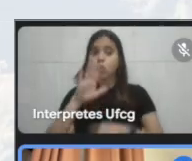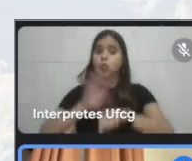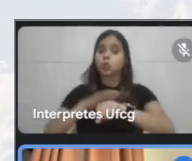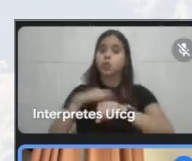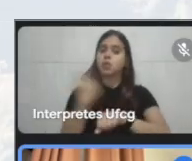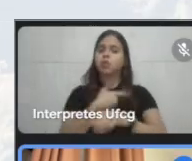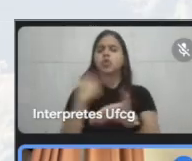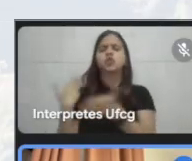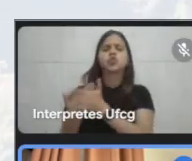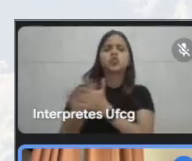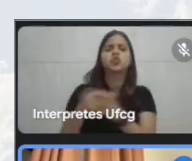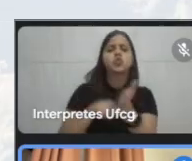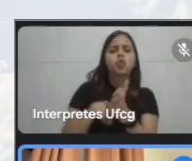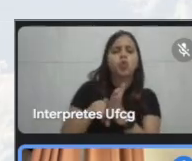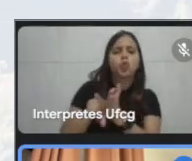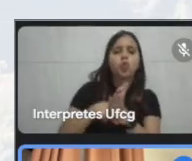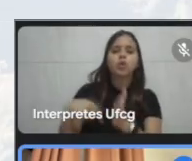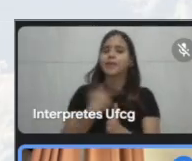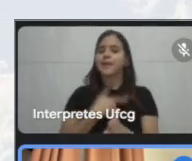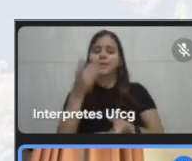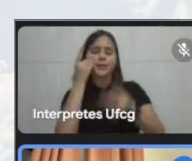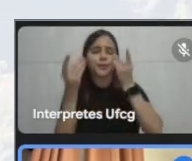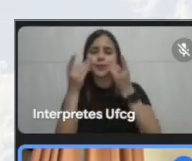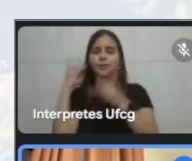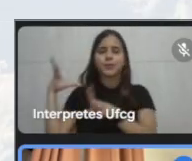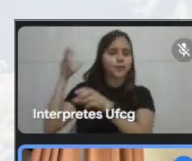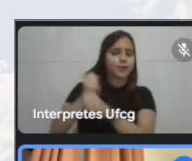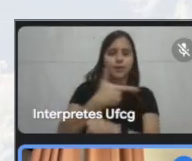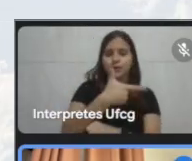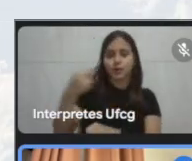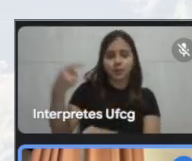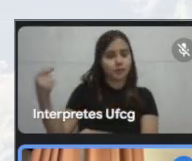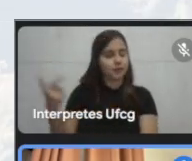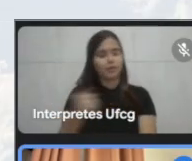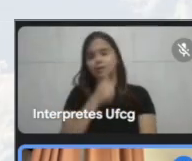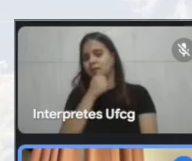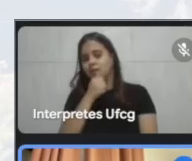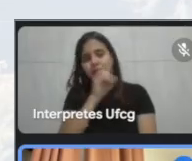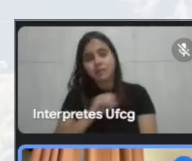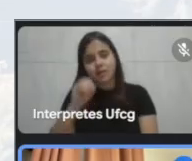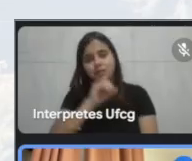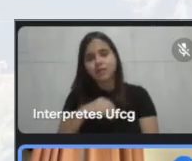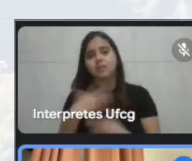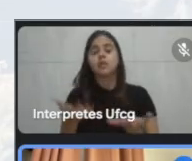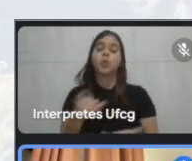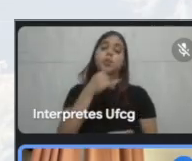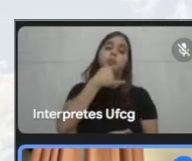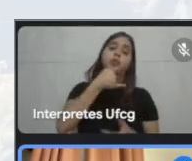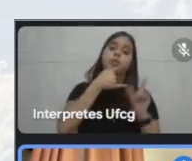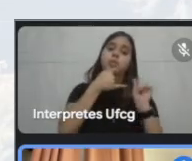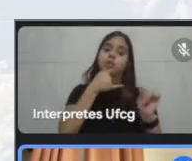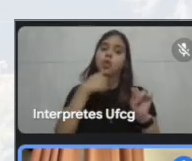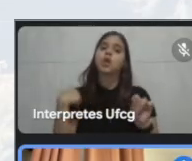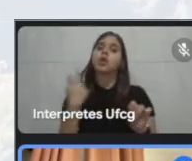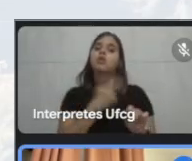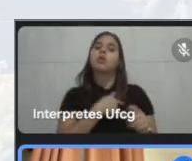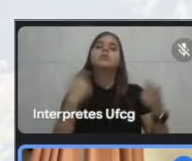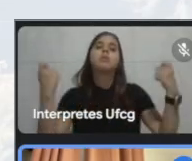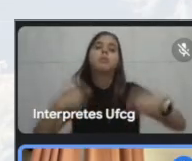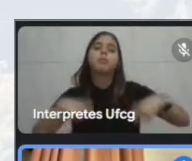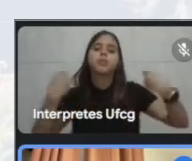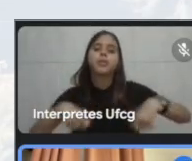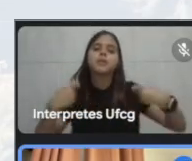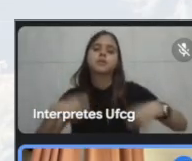estudo, a gente não tinha dados do censo 2022. Então, infelizmente, a gente teve que fazer